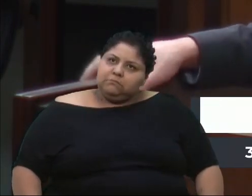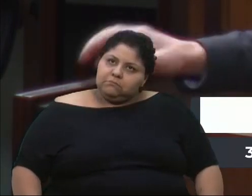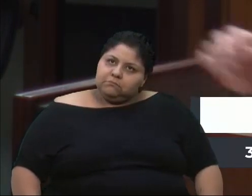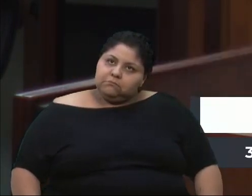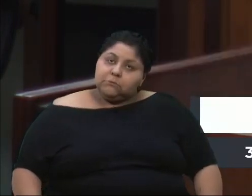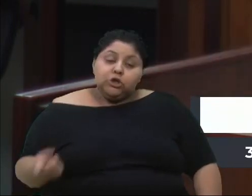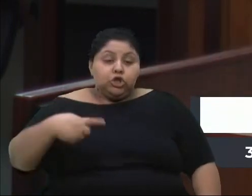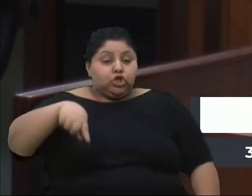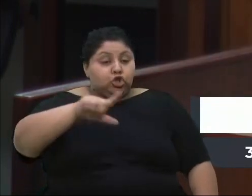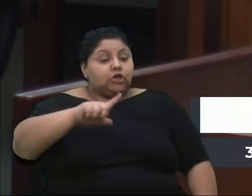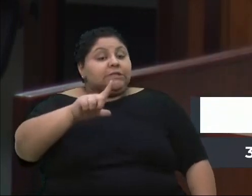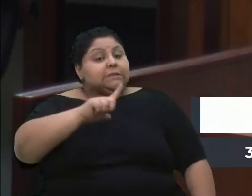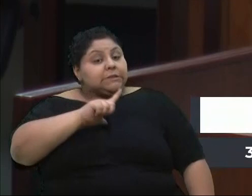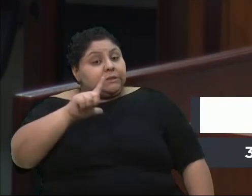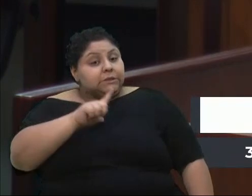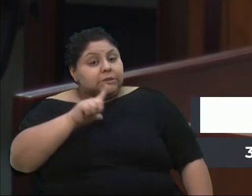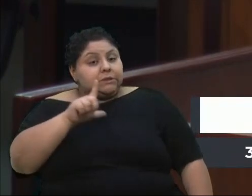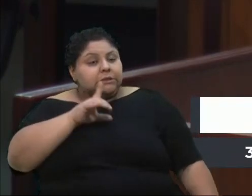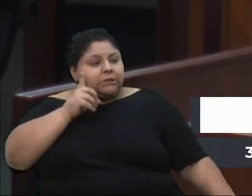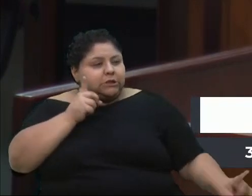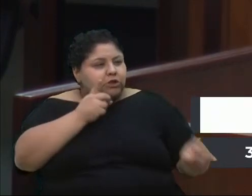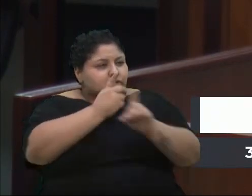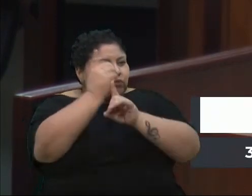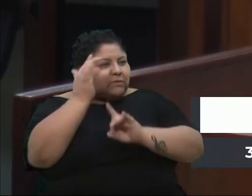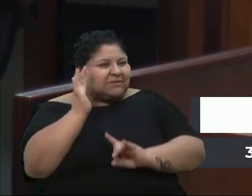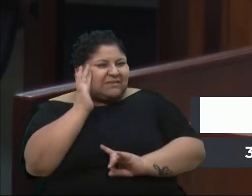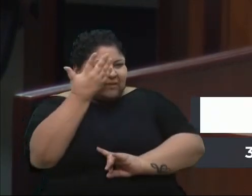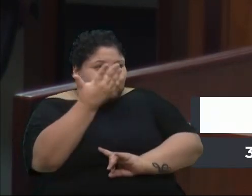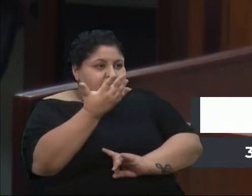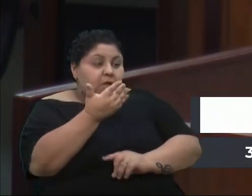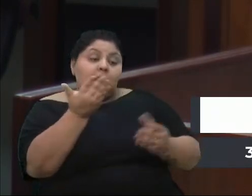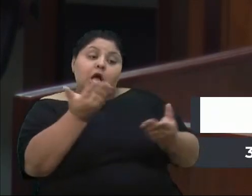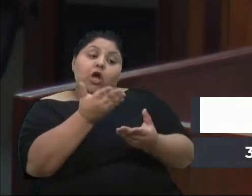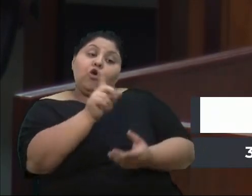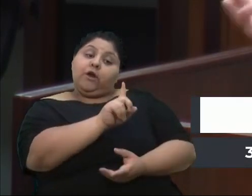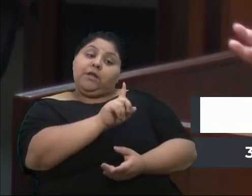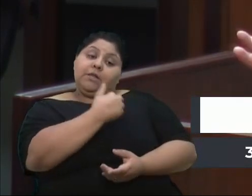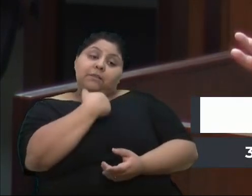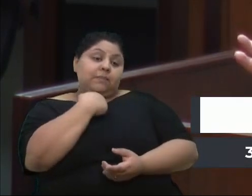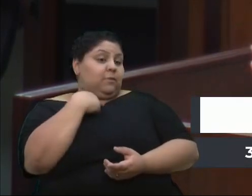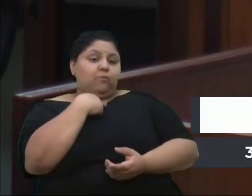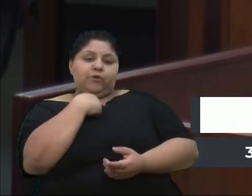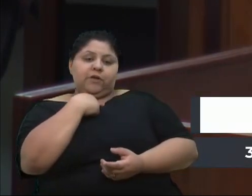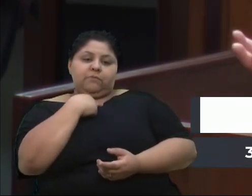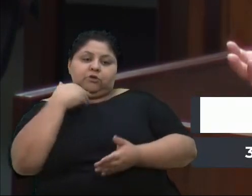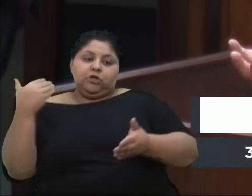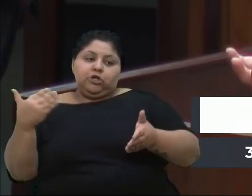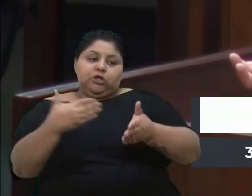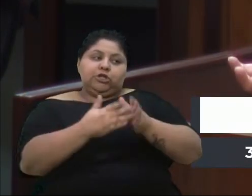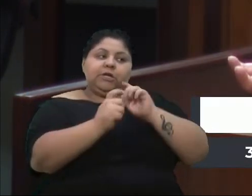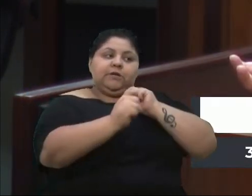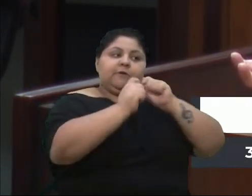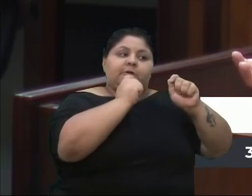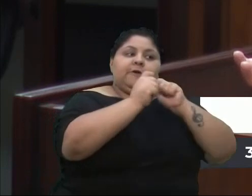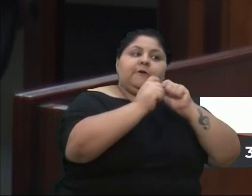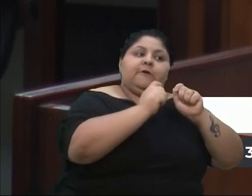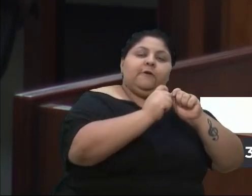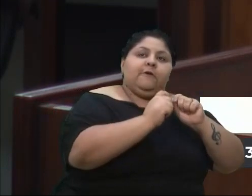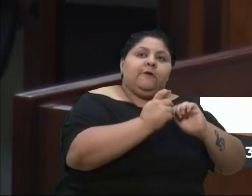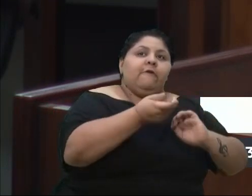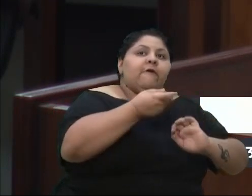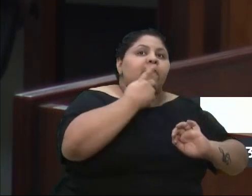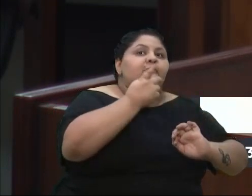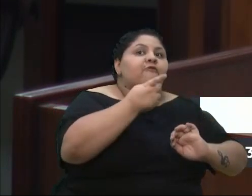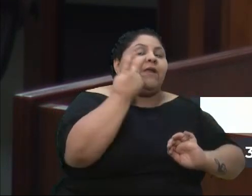Nós temos que achar soluções. Agora não podemos ir para a imprensa falar em verdades. Aí